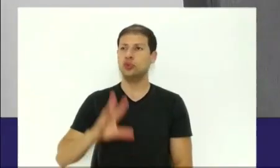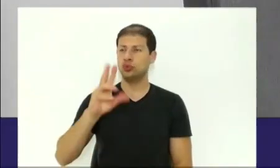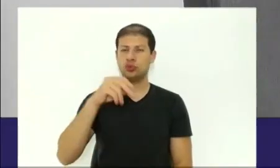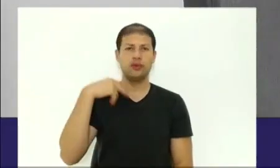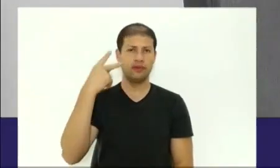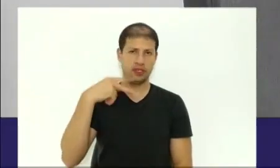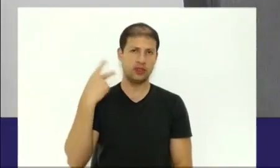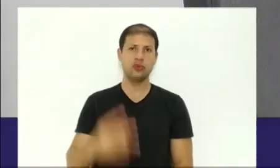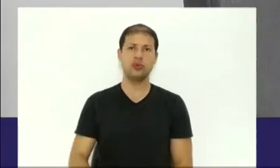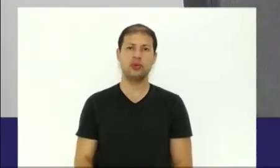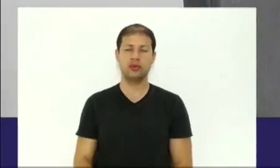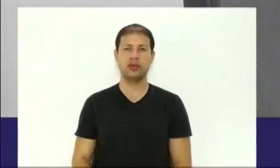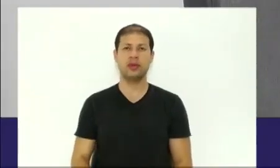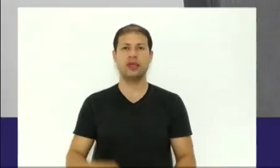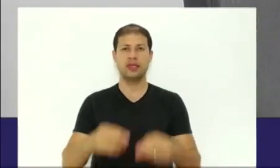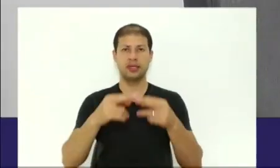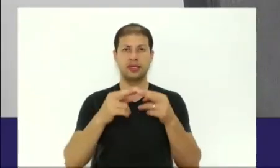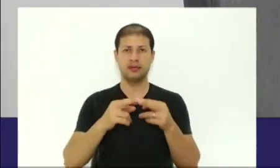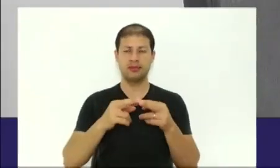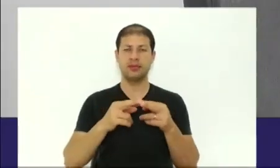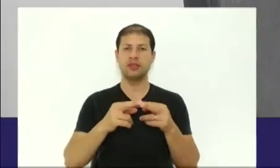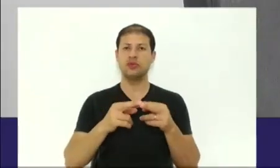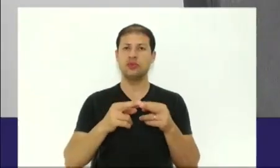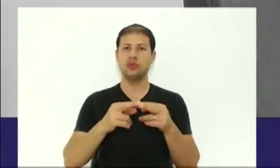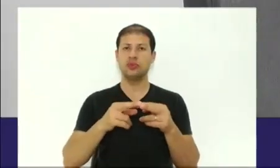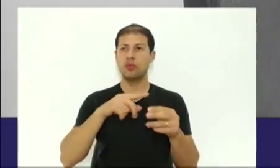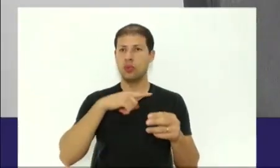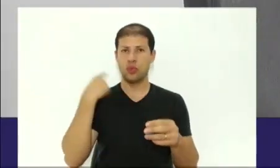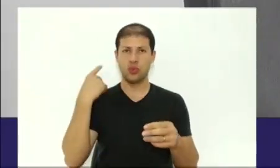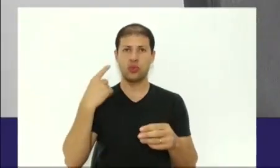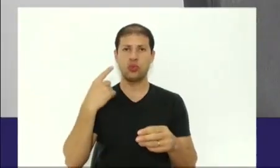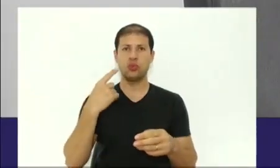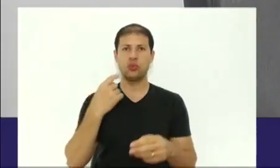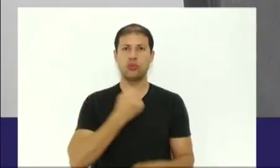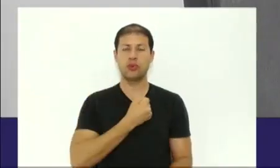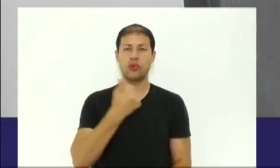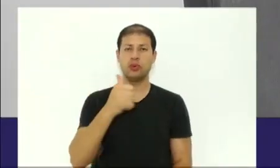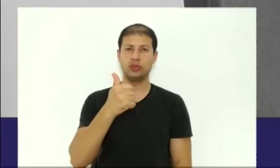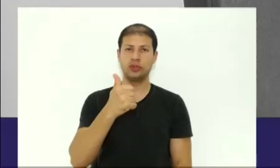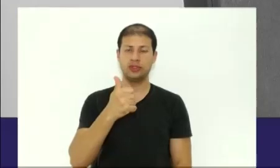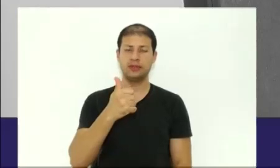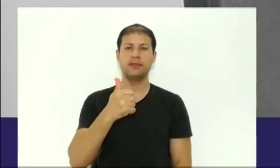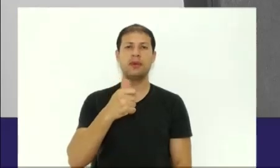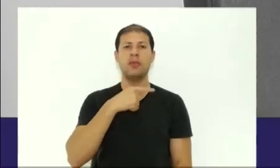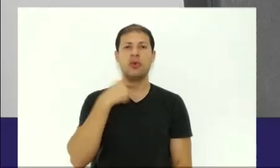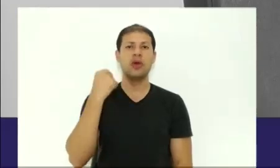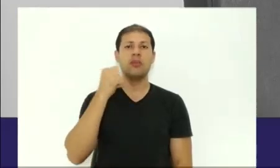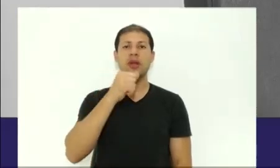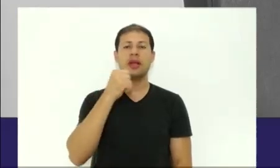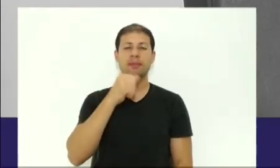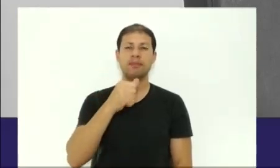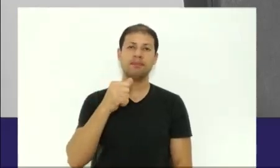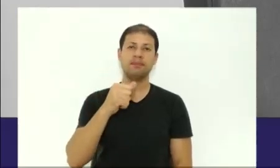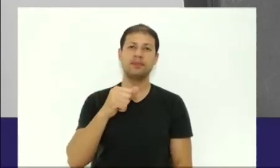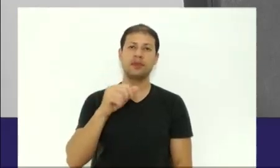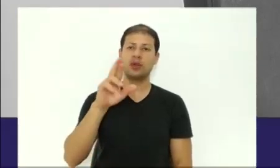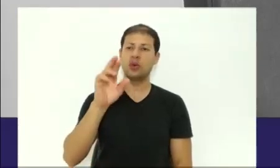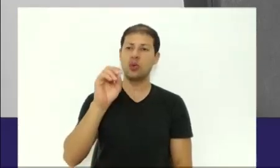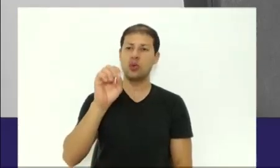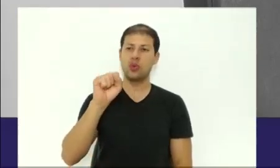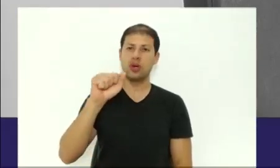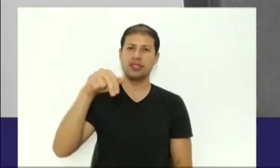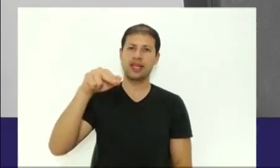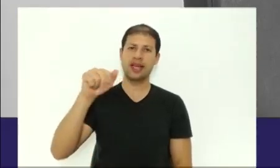vereadores, requerimento de pesar número 11. Voto de pesar pelo falecimento da senhora Rosana